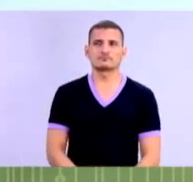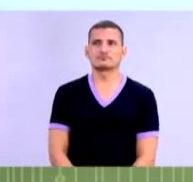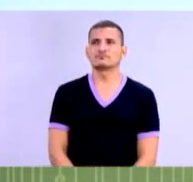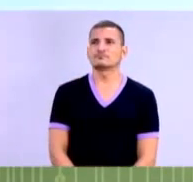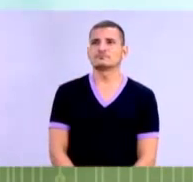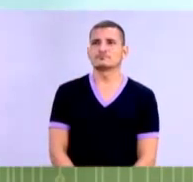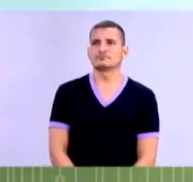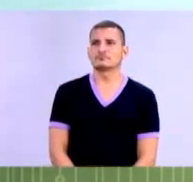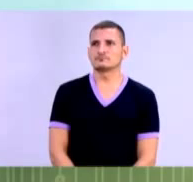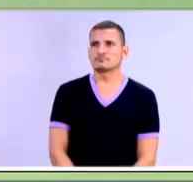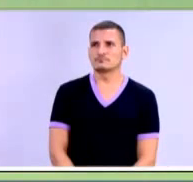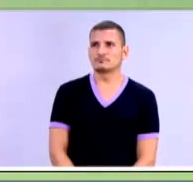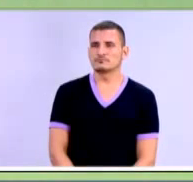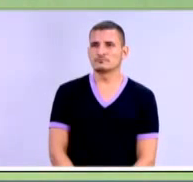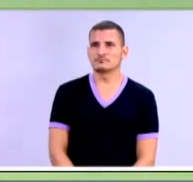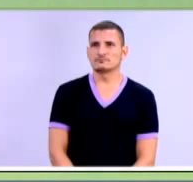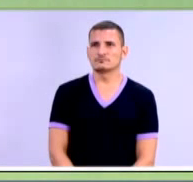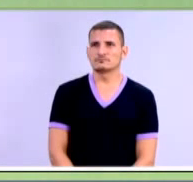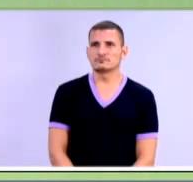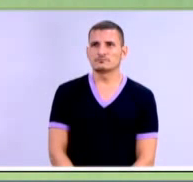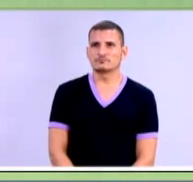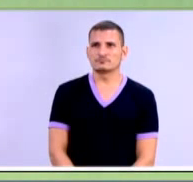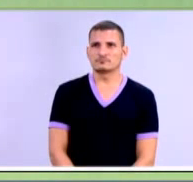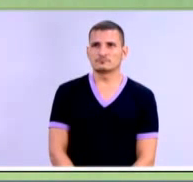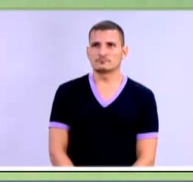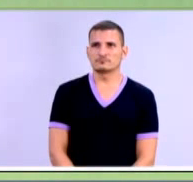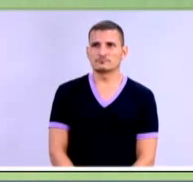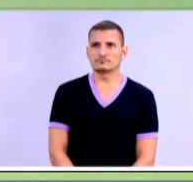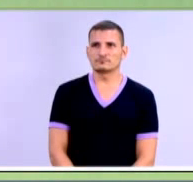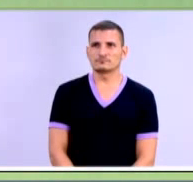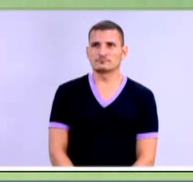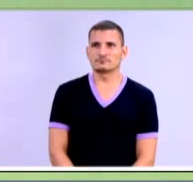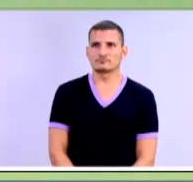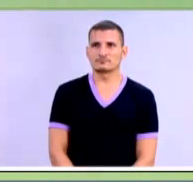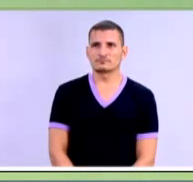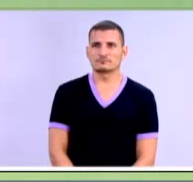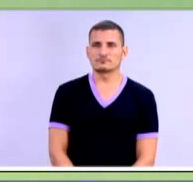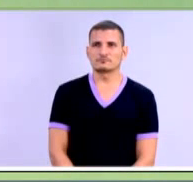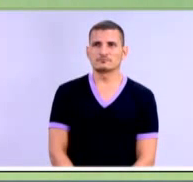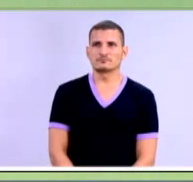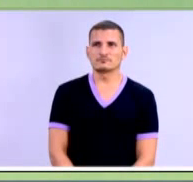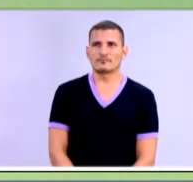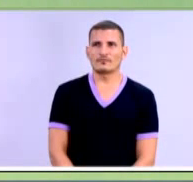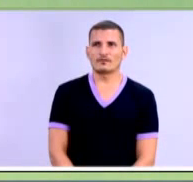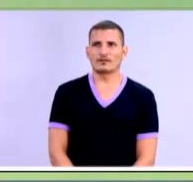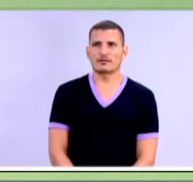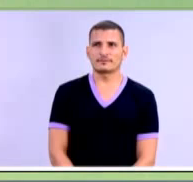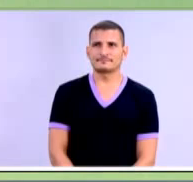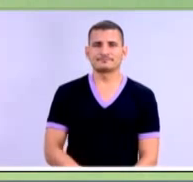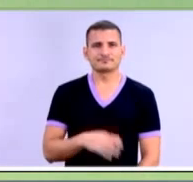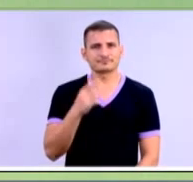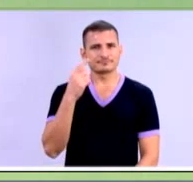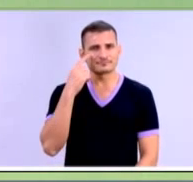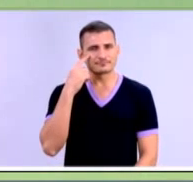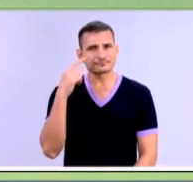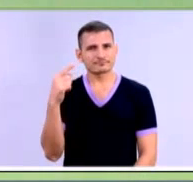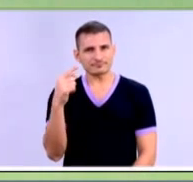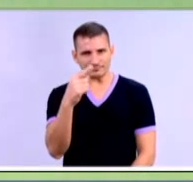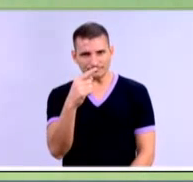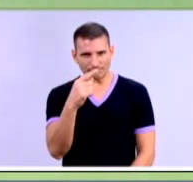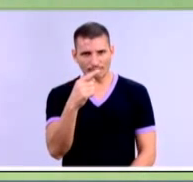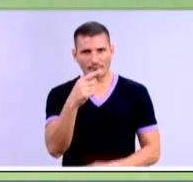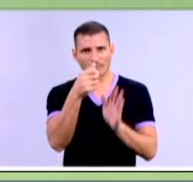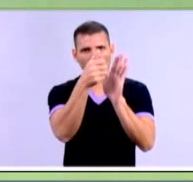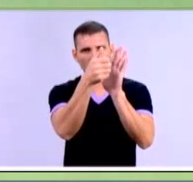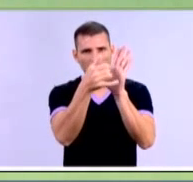1. Bom, primeiramente, vocês observem as assertivas abaixo, né, de 1